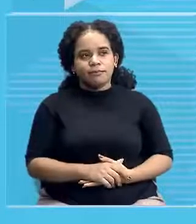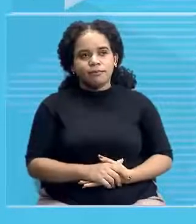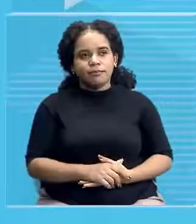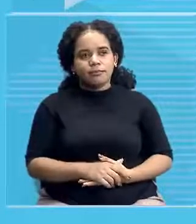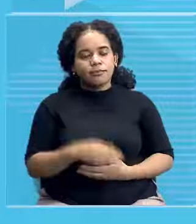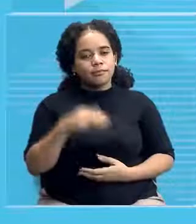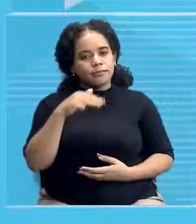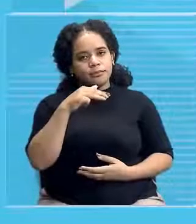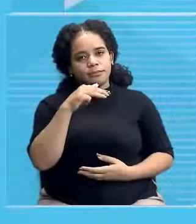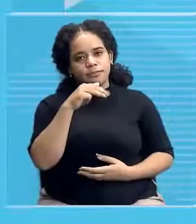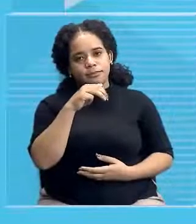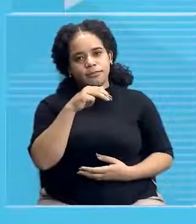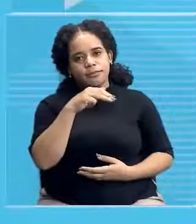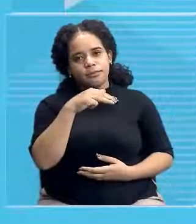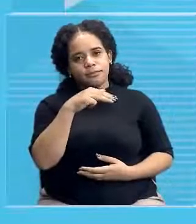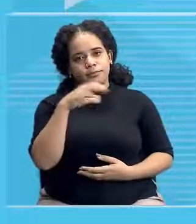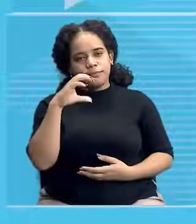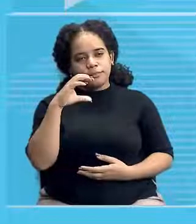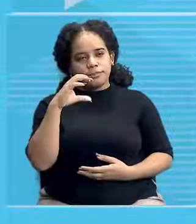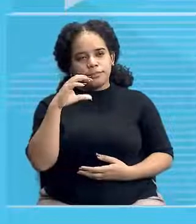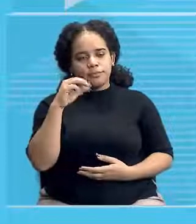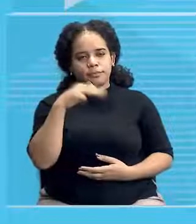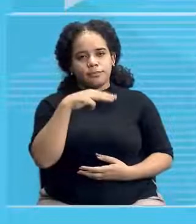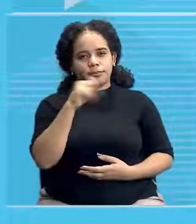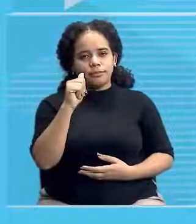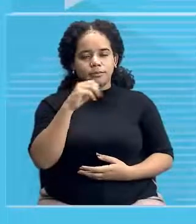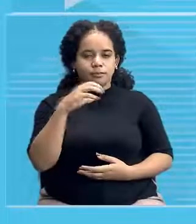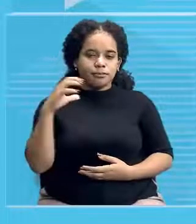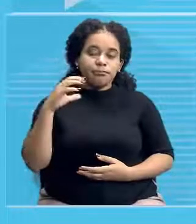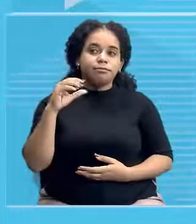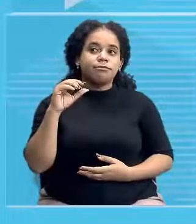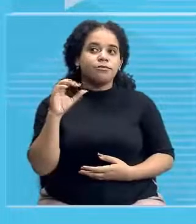Mac, mas nenhum pai